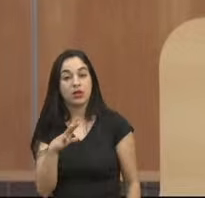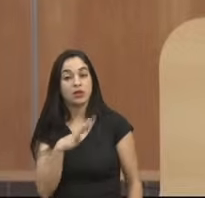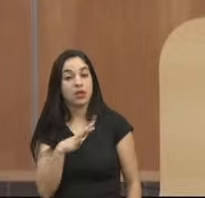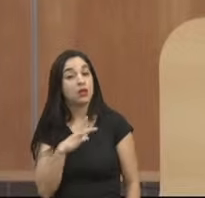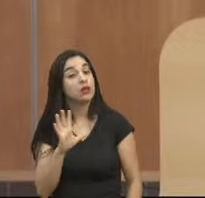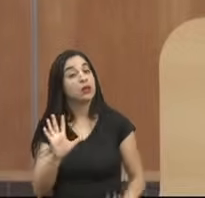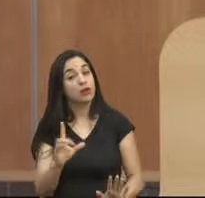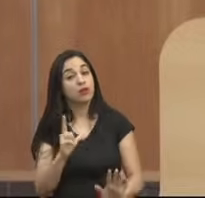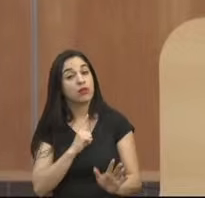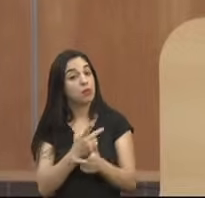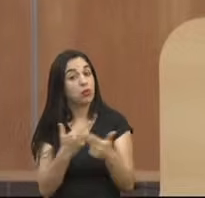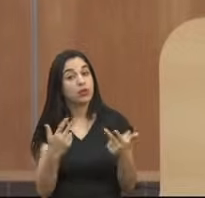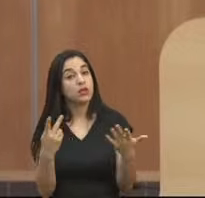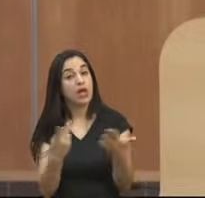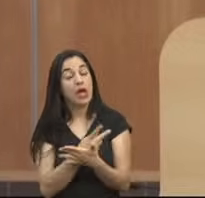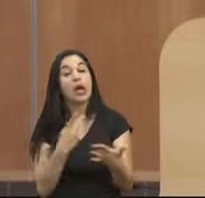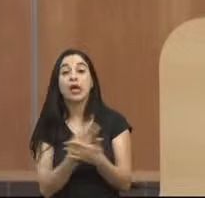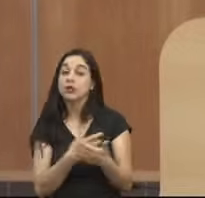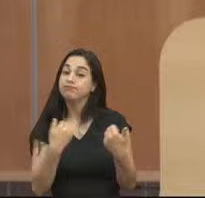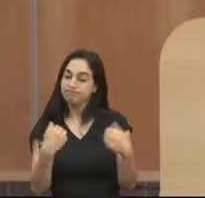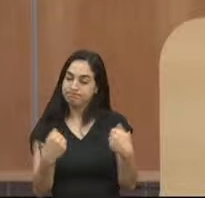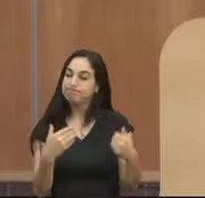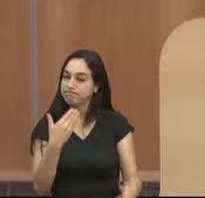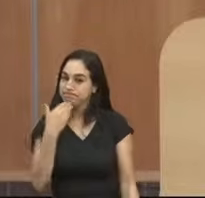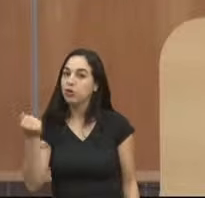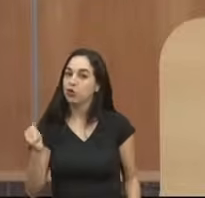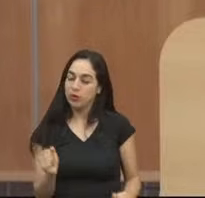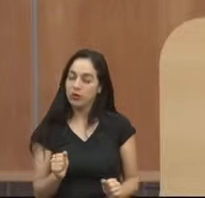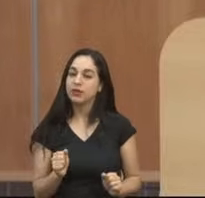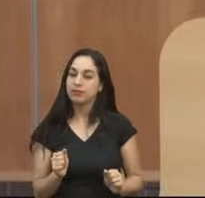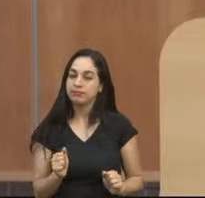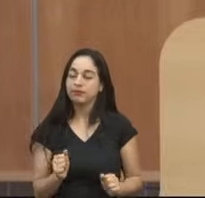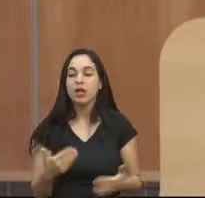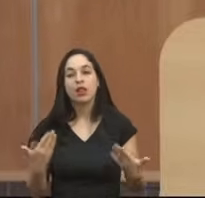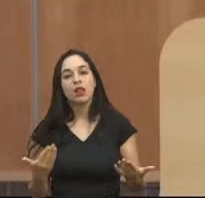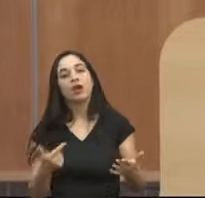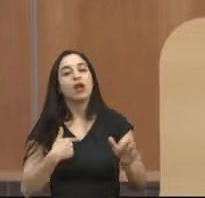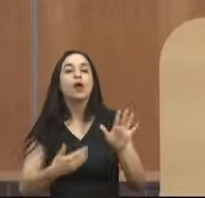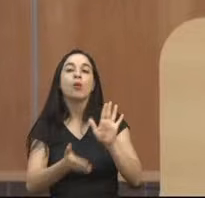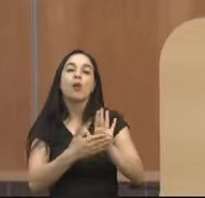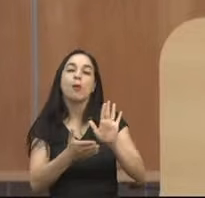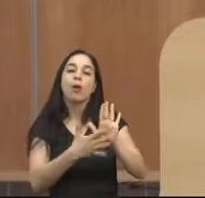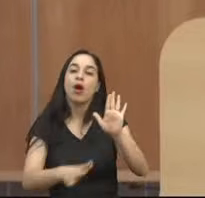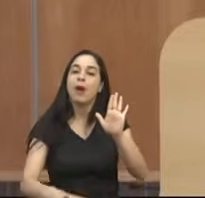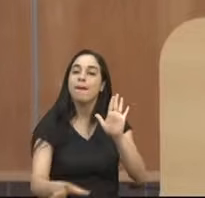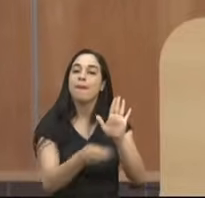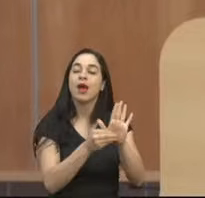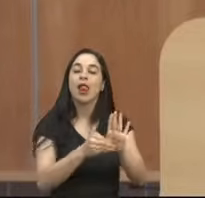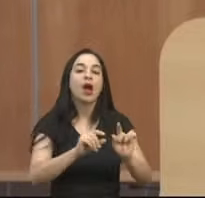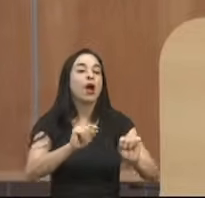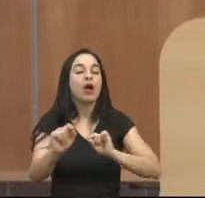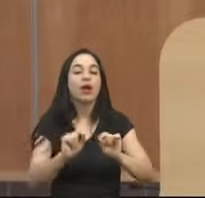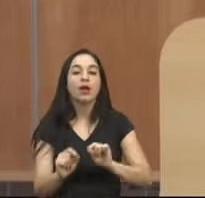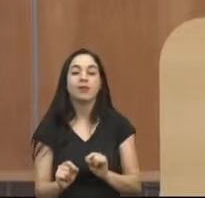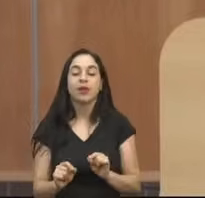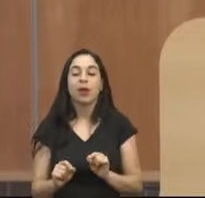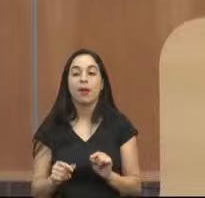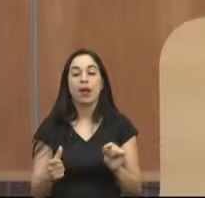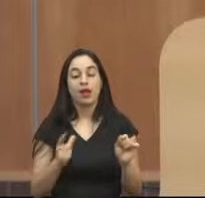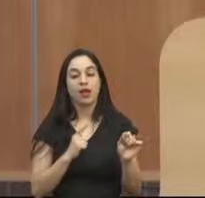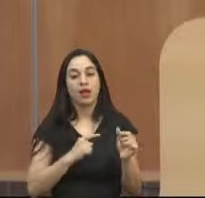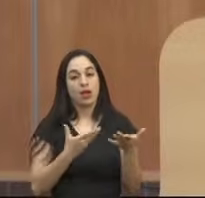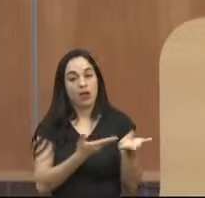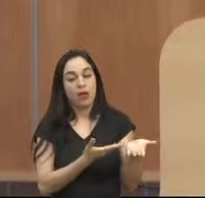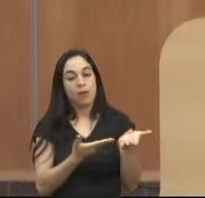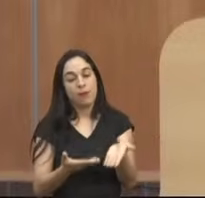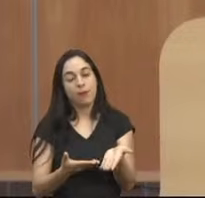coisa está errada e alguma coisa tem que melhorar. As propostas que eu fiz de emenda foram nesse sentido. Eu peguei aqui o plano de governo que o